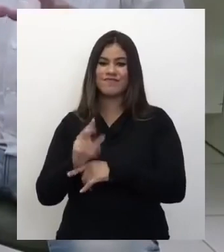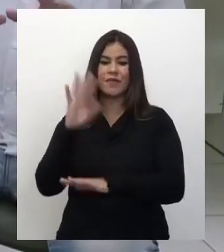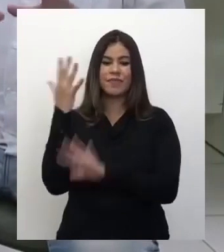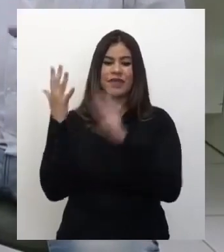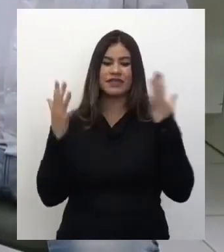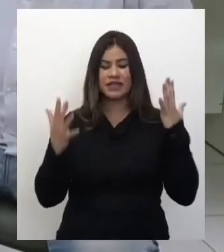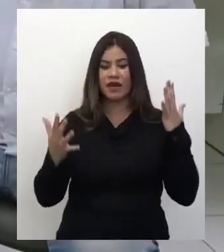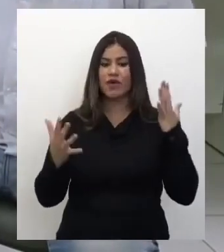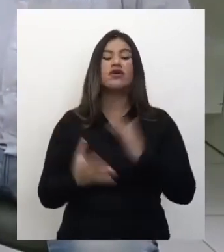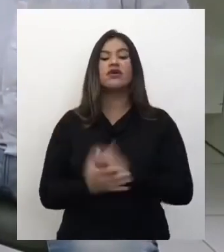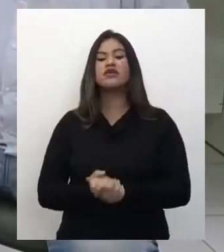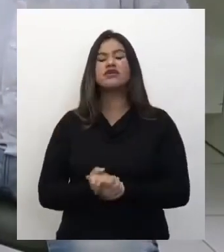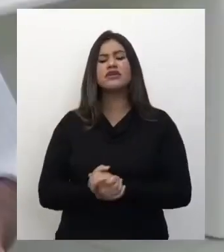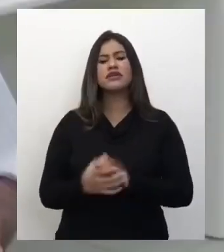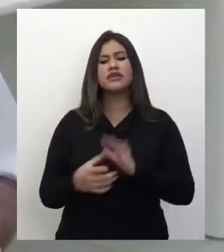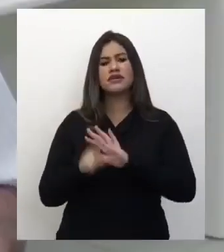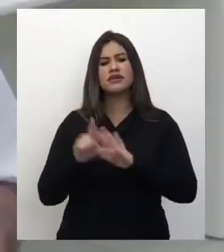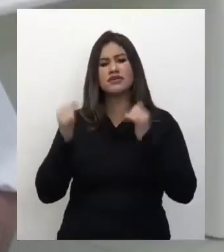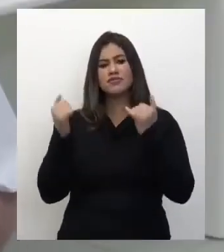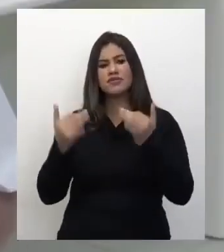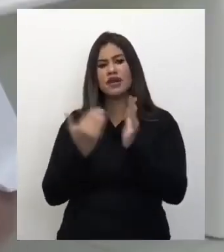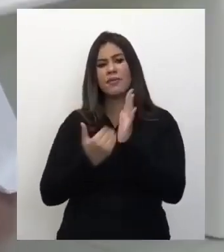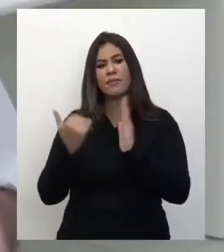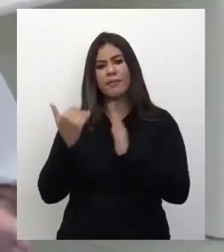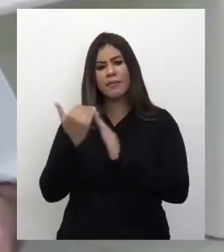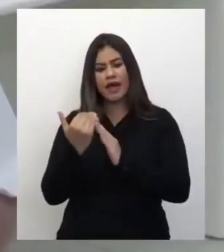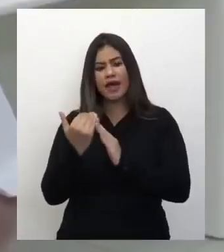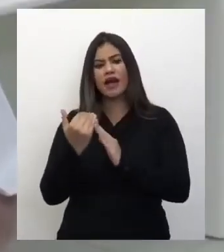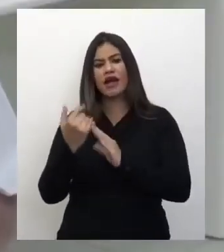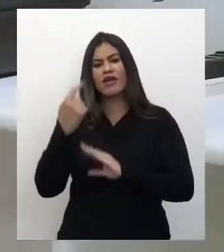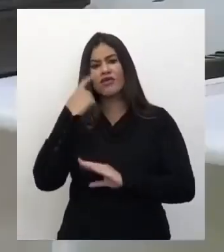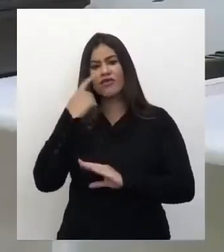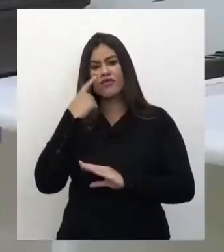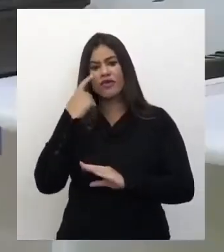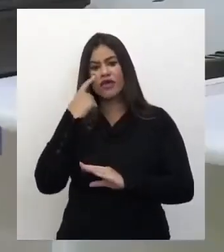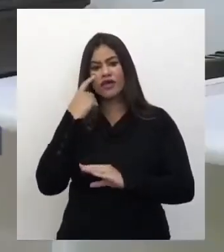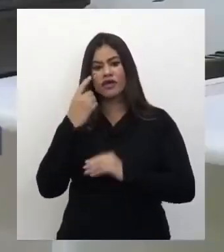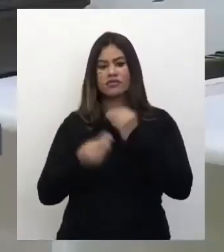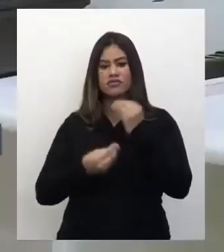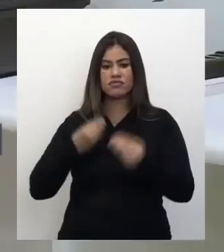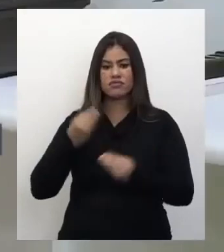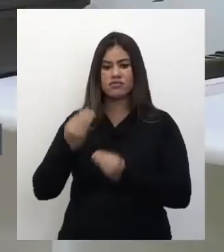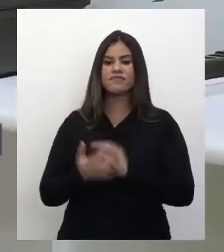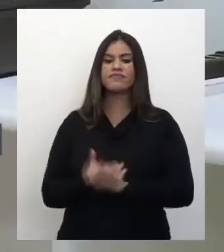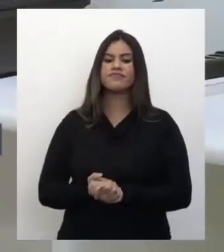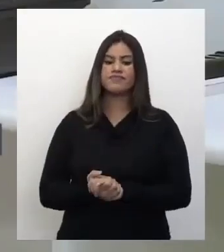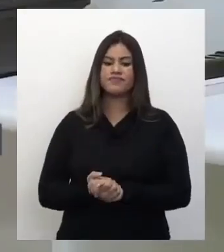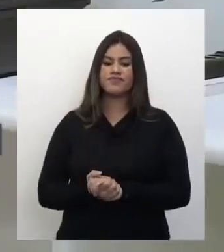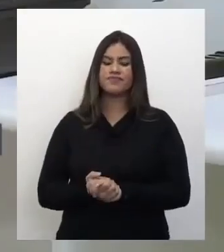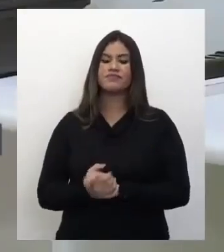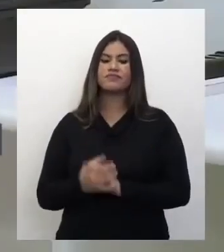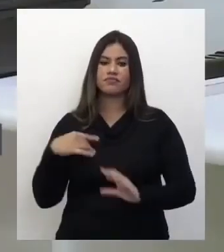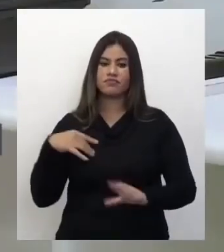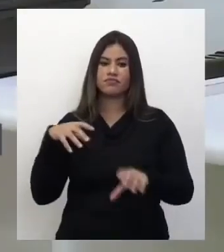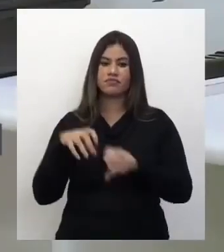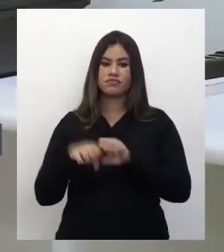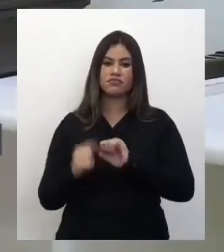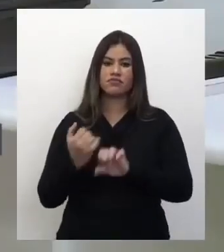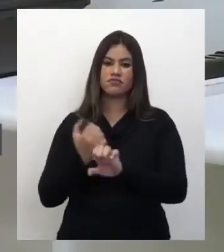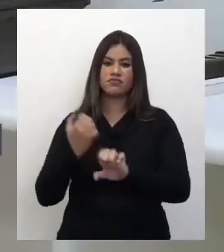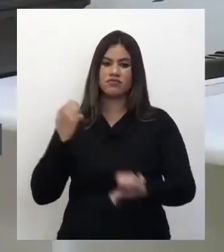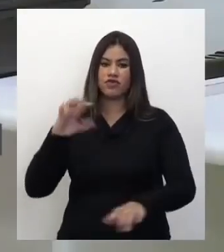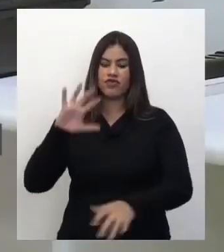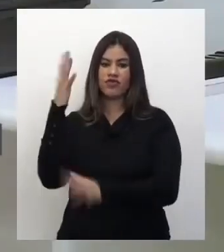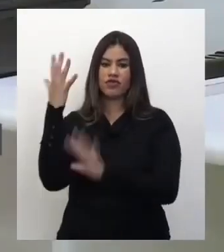da gente entrar especificamente nesse tema, conta pra gente a sua trajetória acadêmica. Bom, eu sou formada em Engenharia Florestal